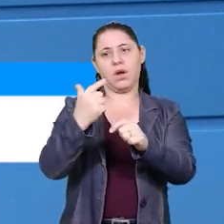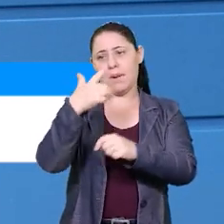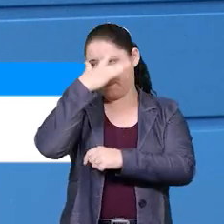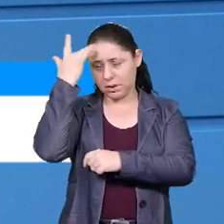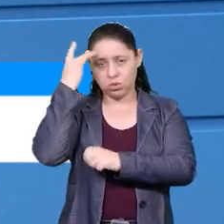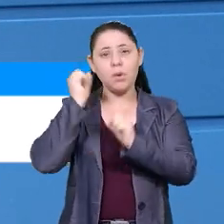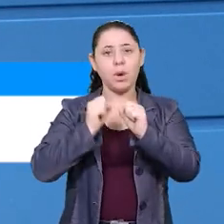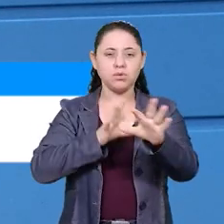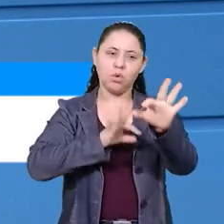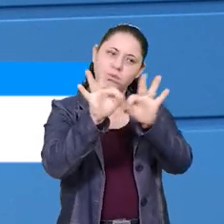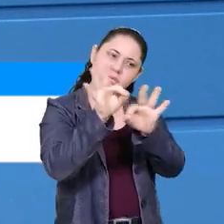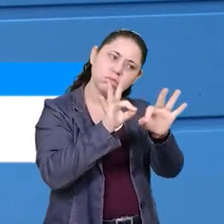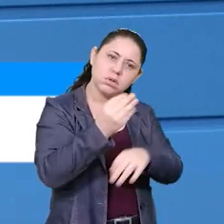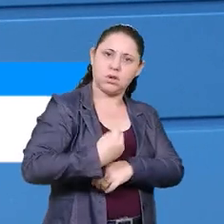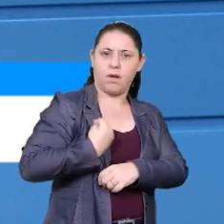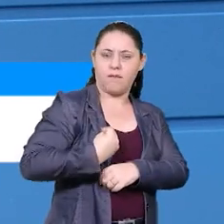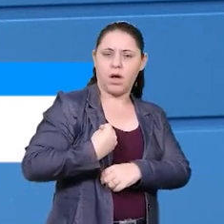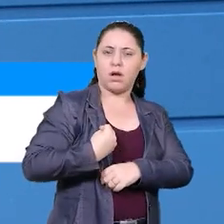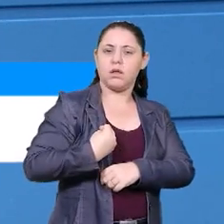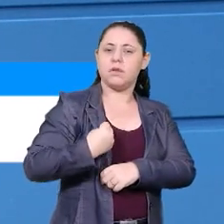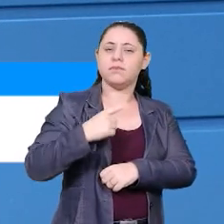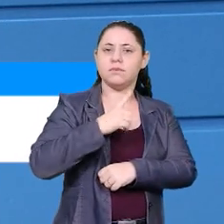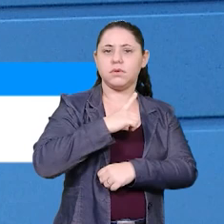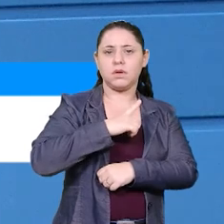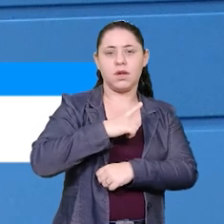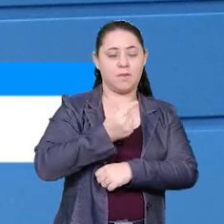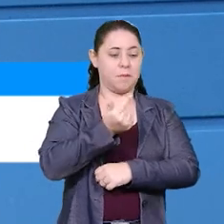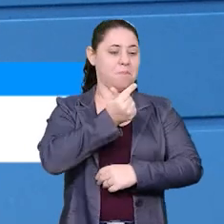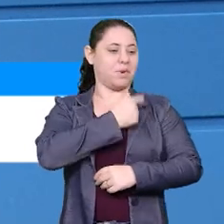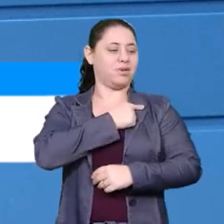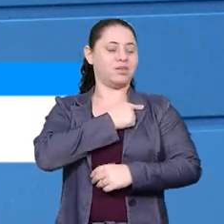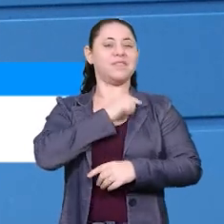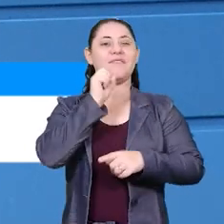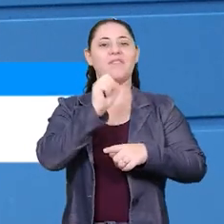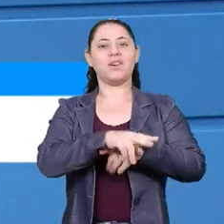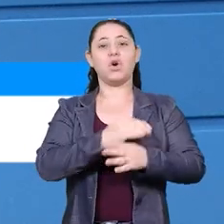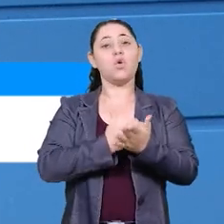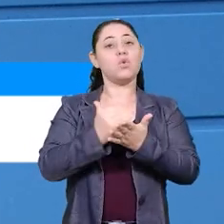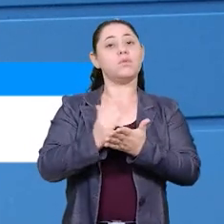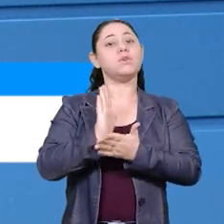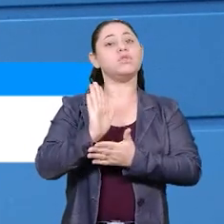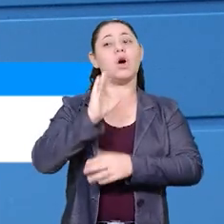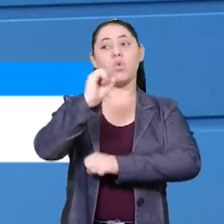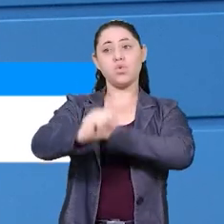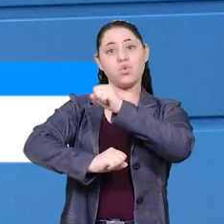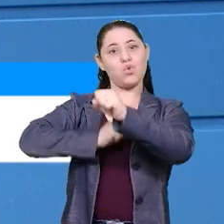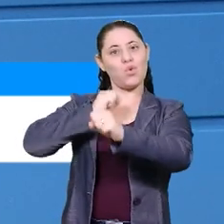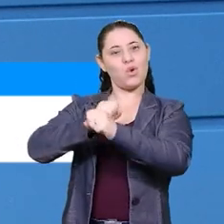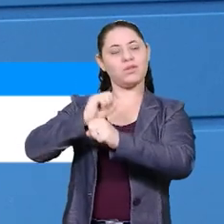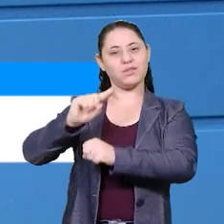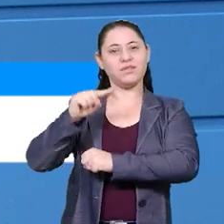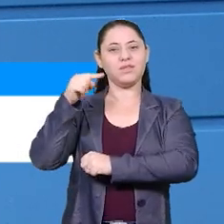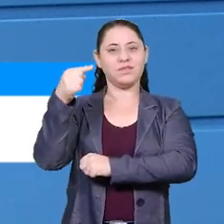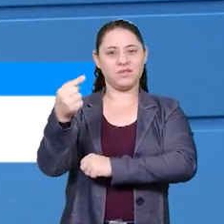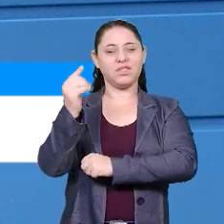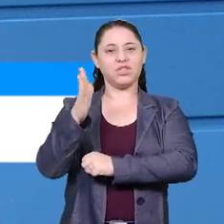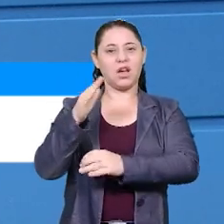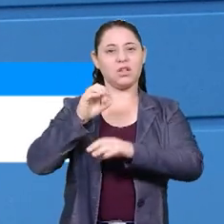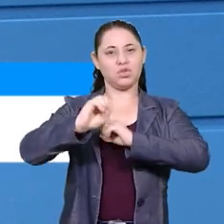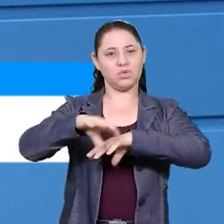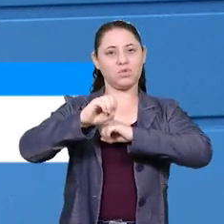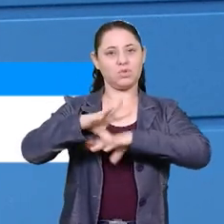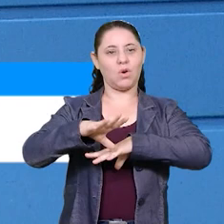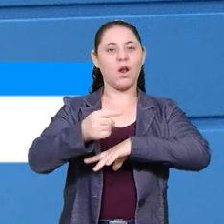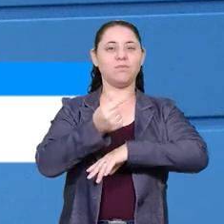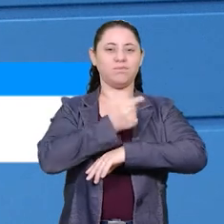do final do ano que as pessoas possam organizar suas vidas né em posse e assim já começam o próximo